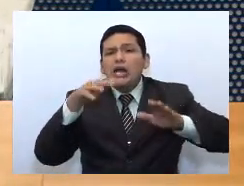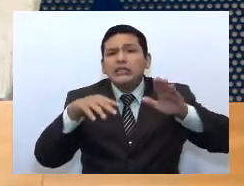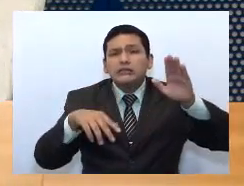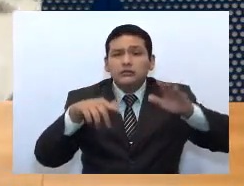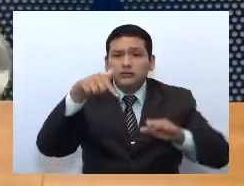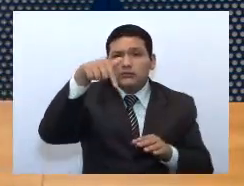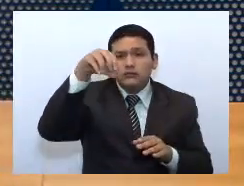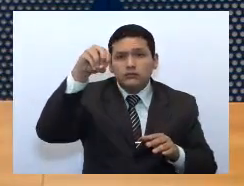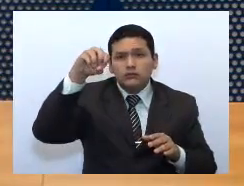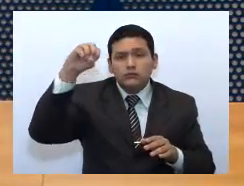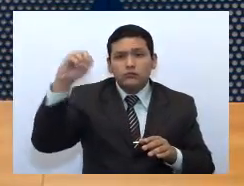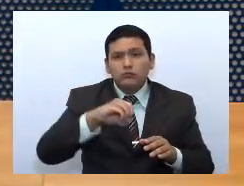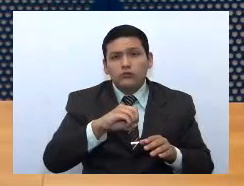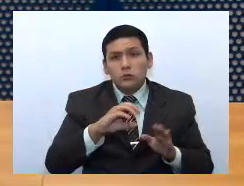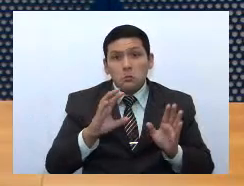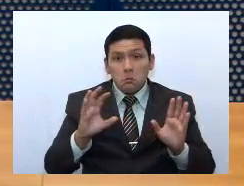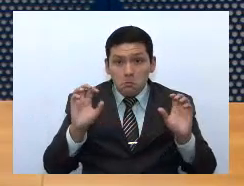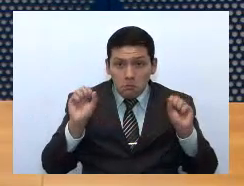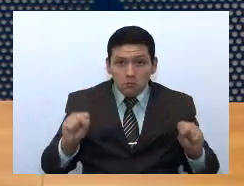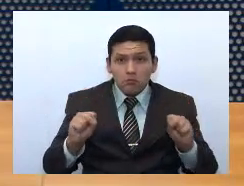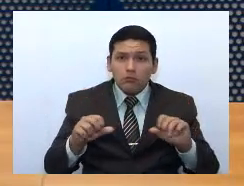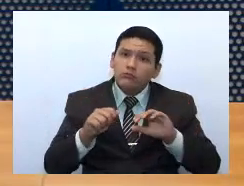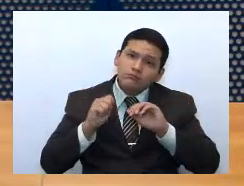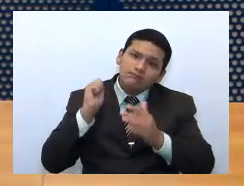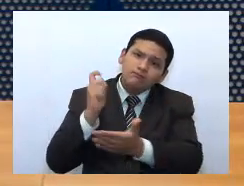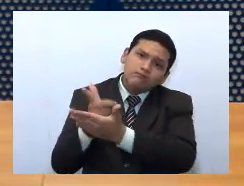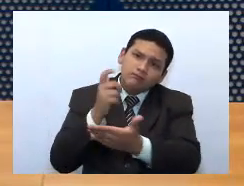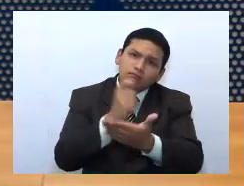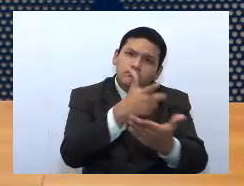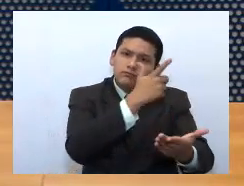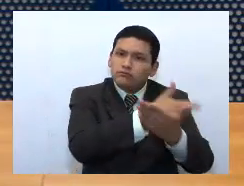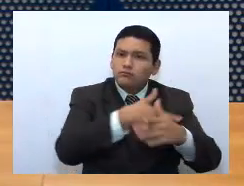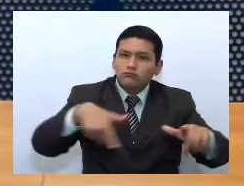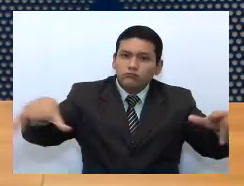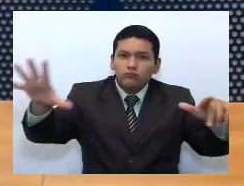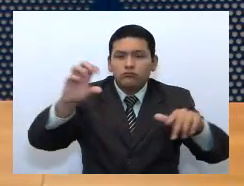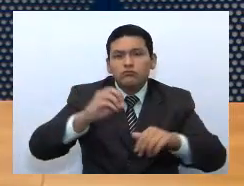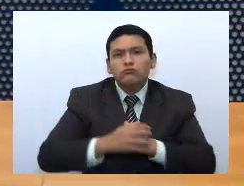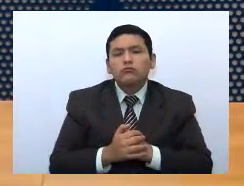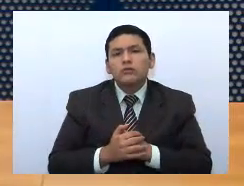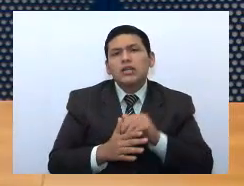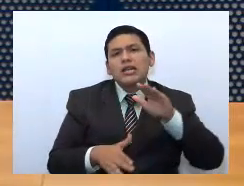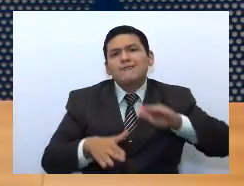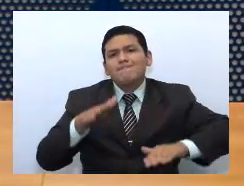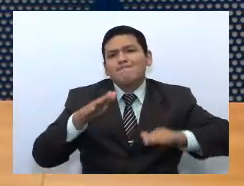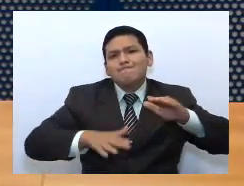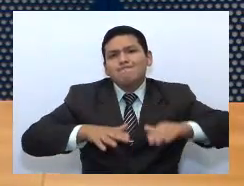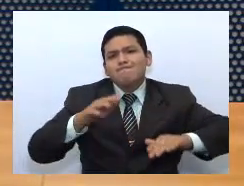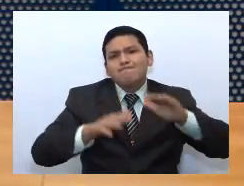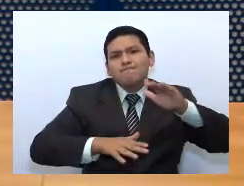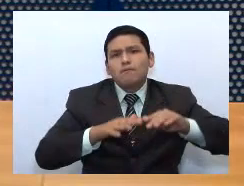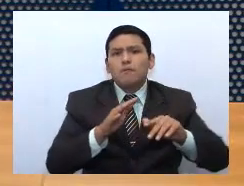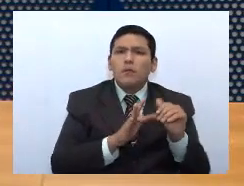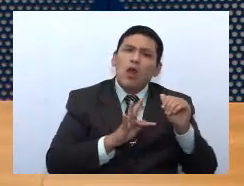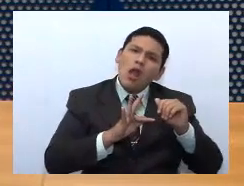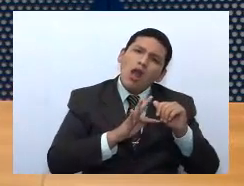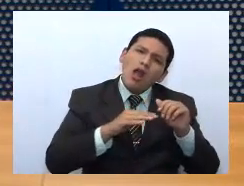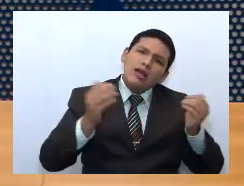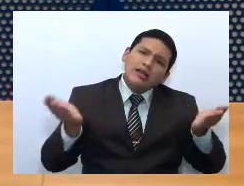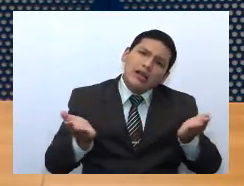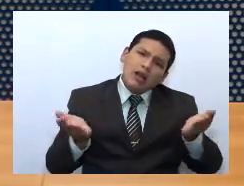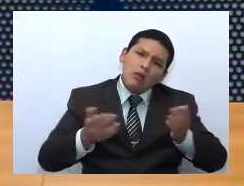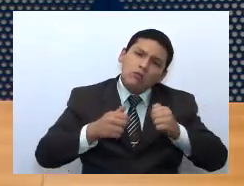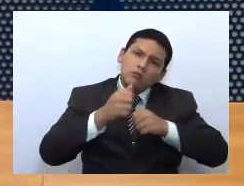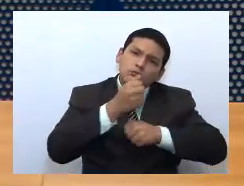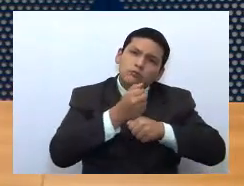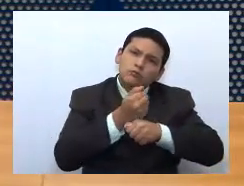pagamento. E, dessa forma, o orçamento foi calculado, desse ano de 2013,